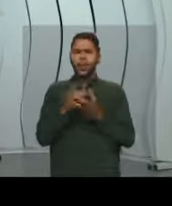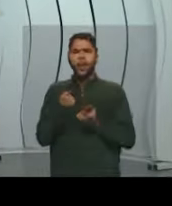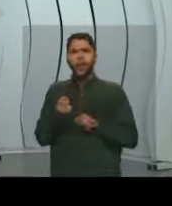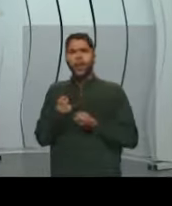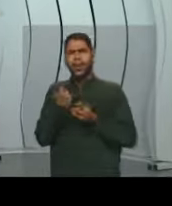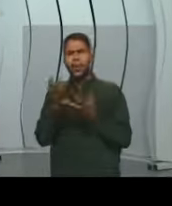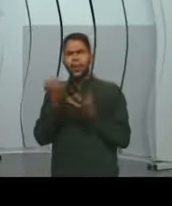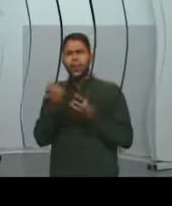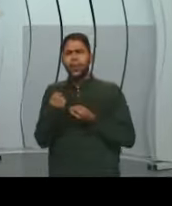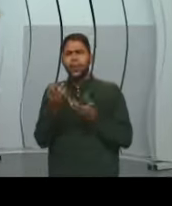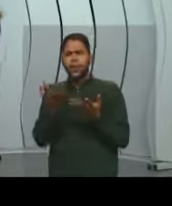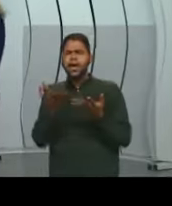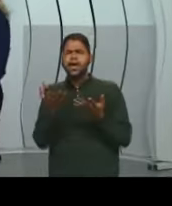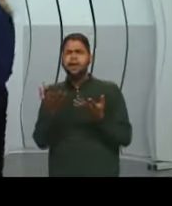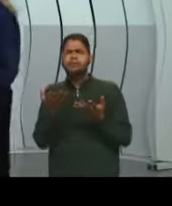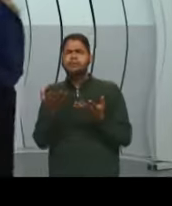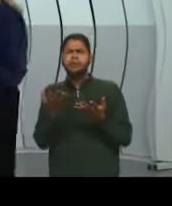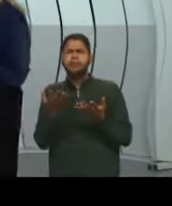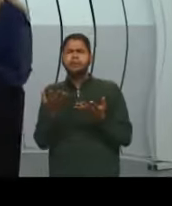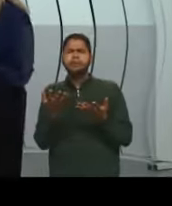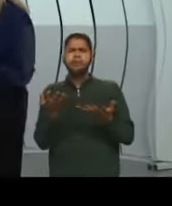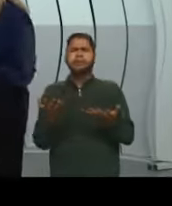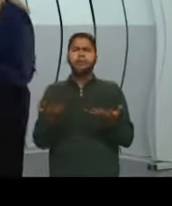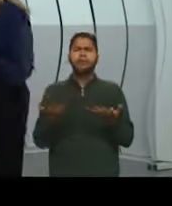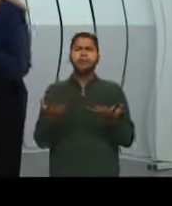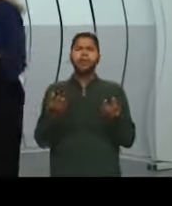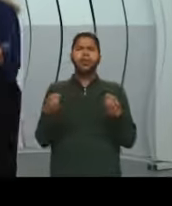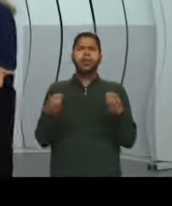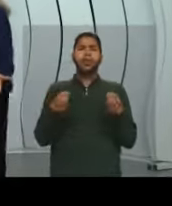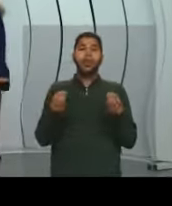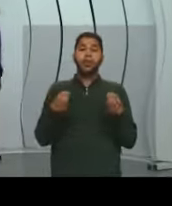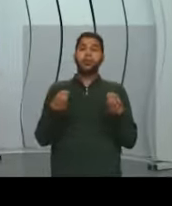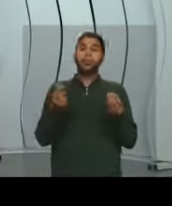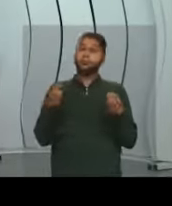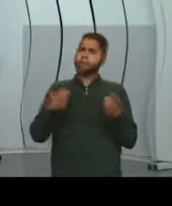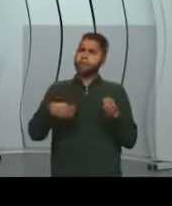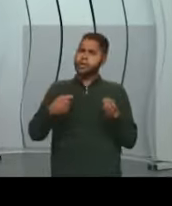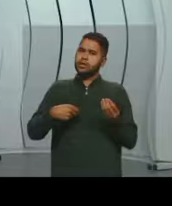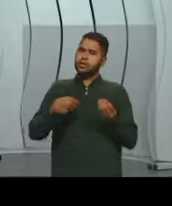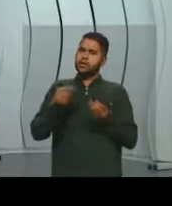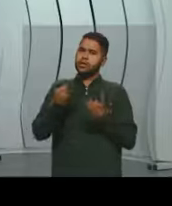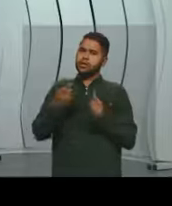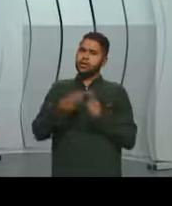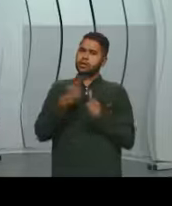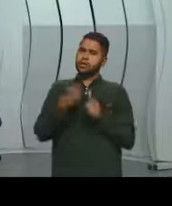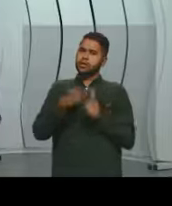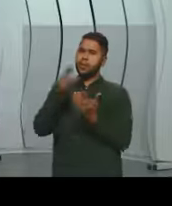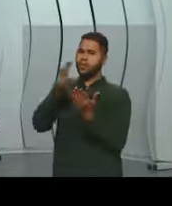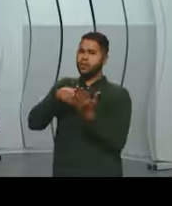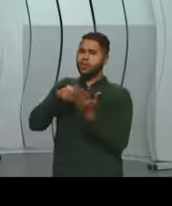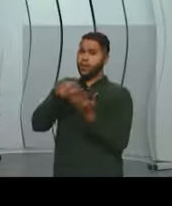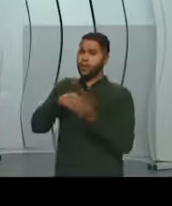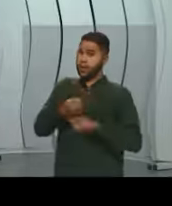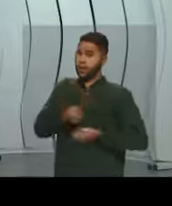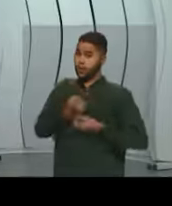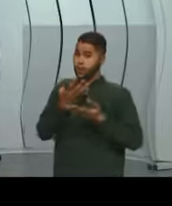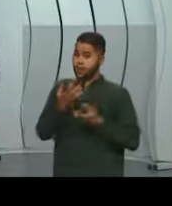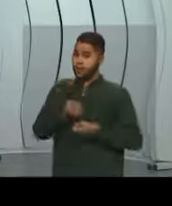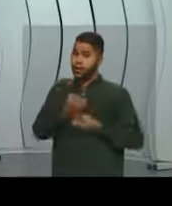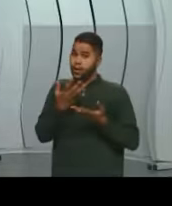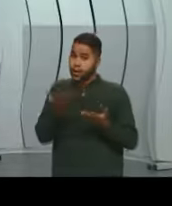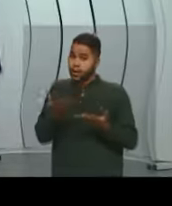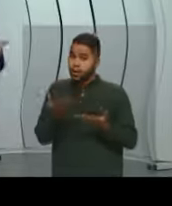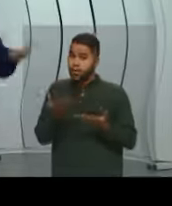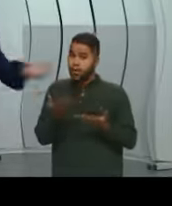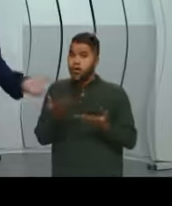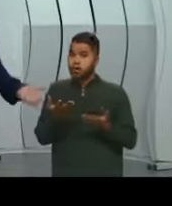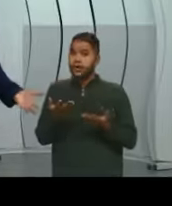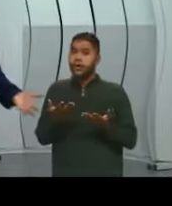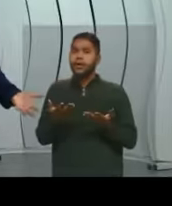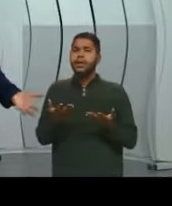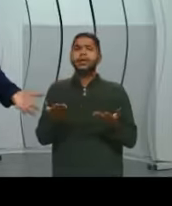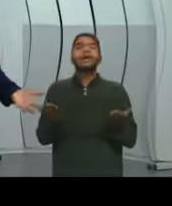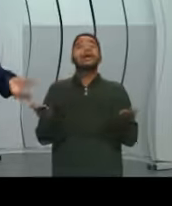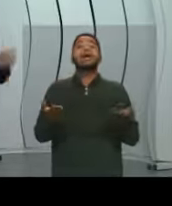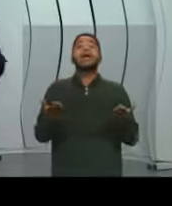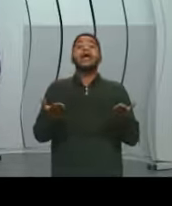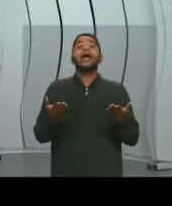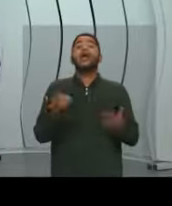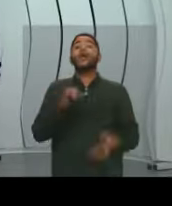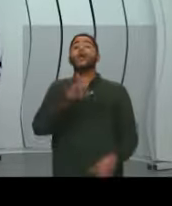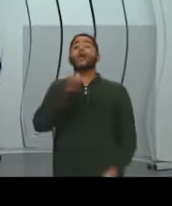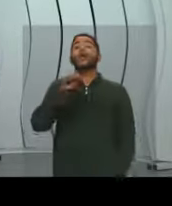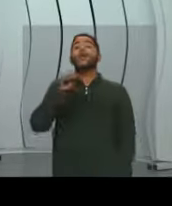festa acabou, a economia empacou, o investidor fugiu. E agora? E o que eu falo? E agora,